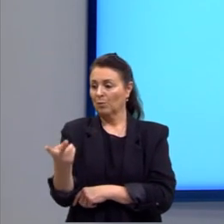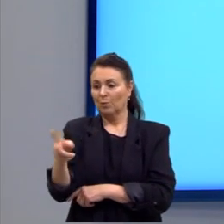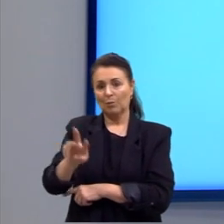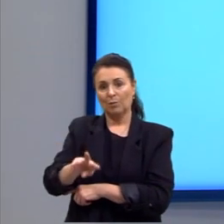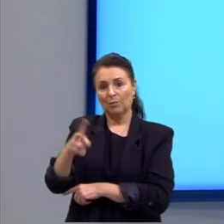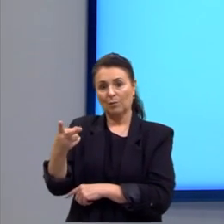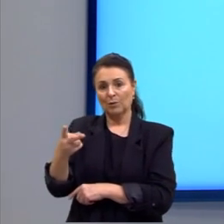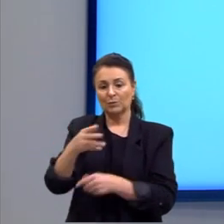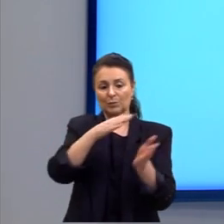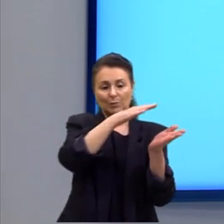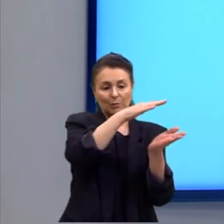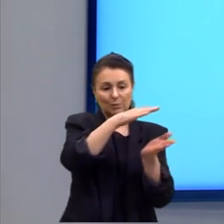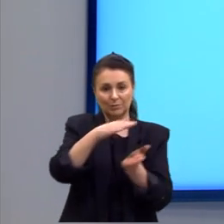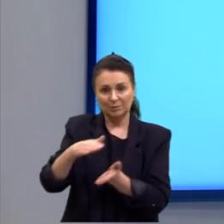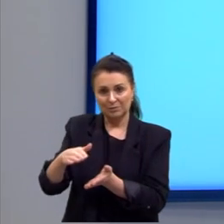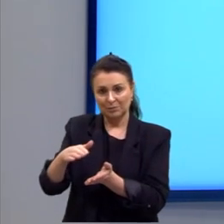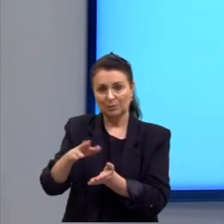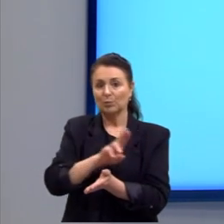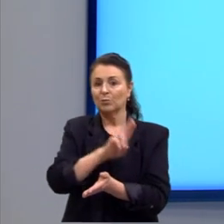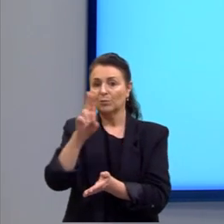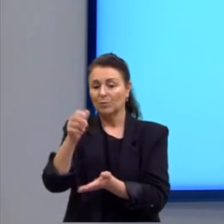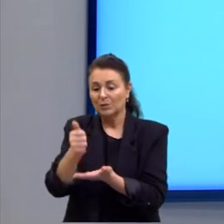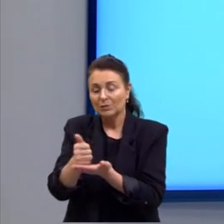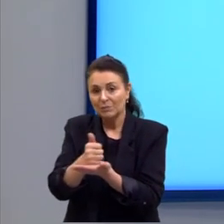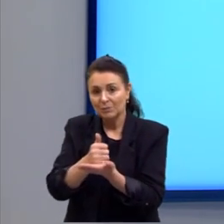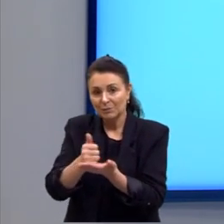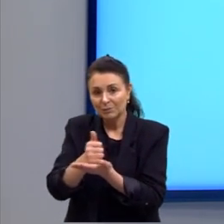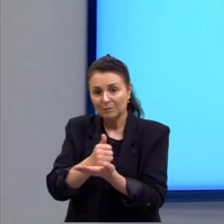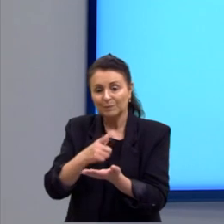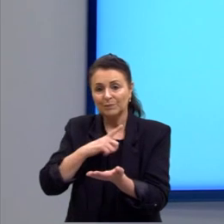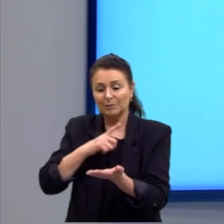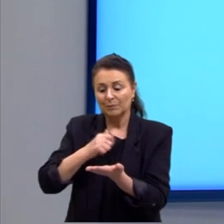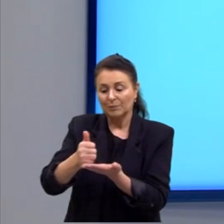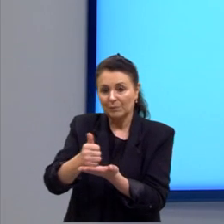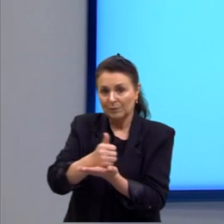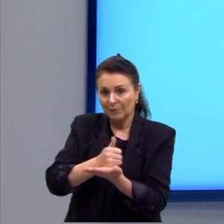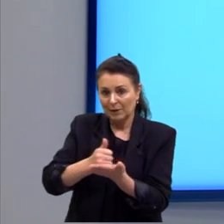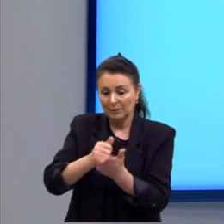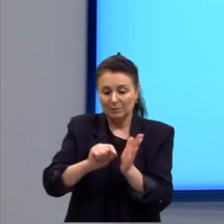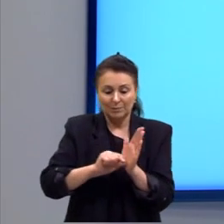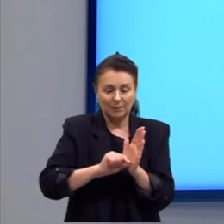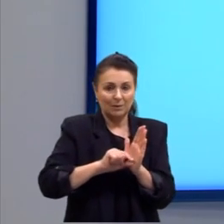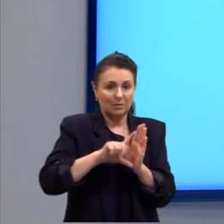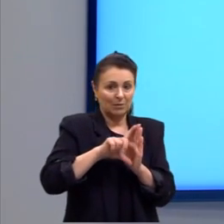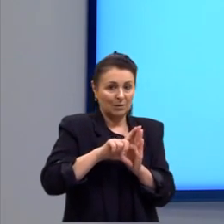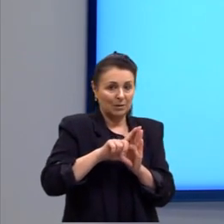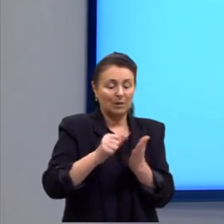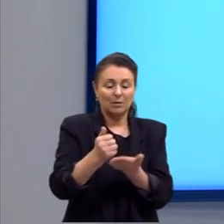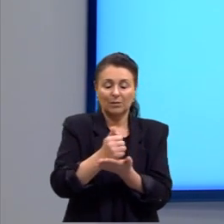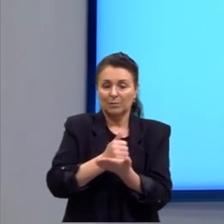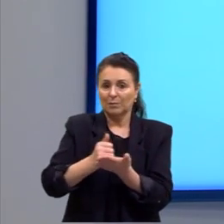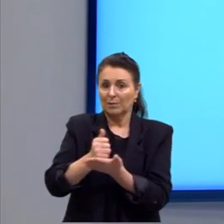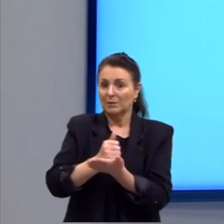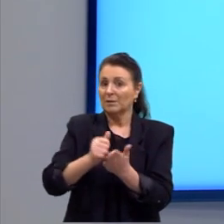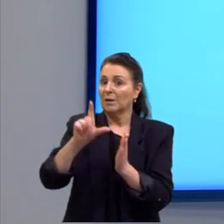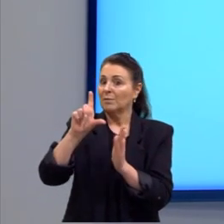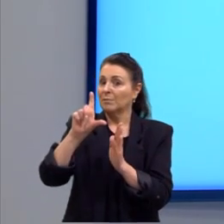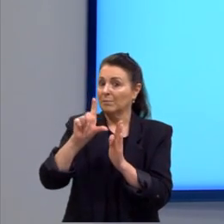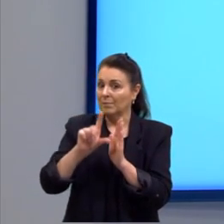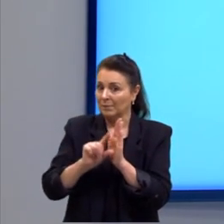esses então são chamados de base então nós temos sempre uma base que é maior e uma base que é